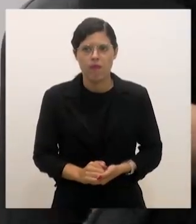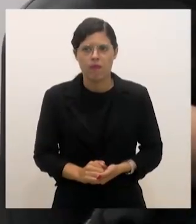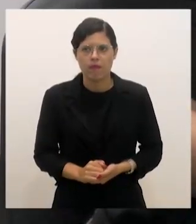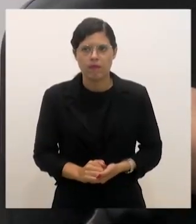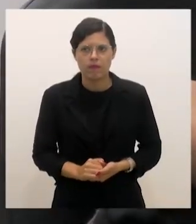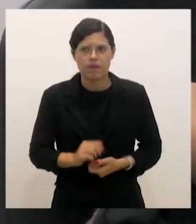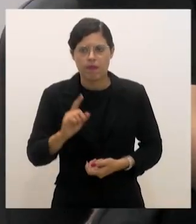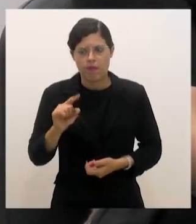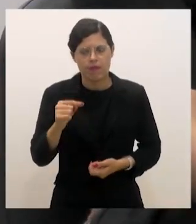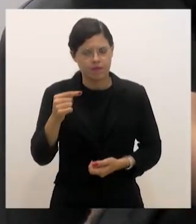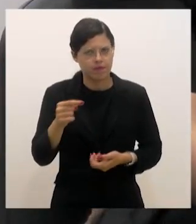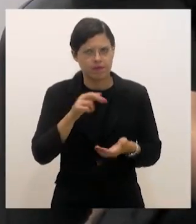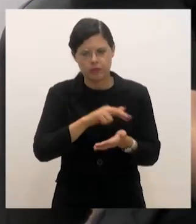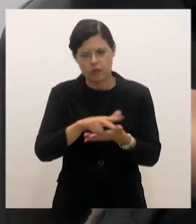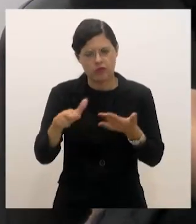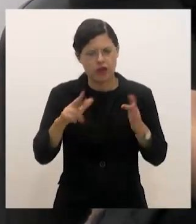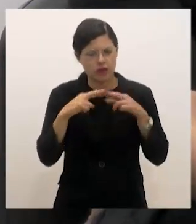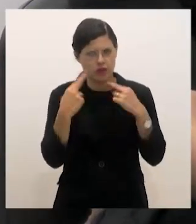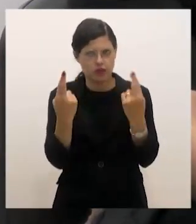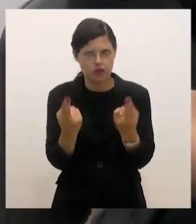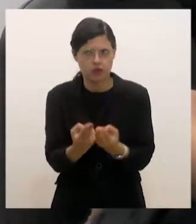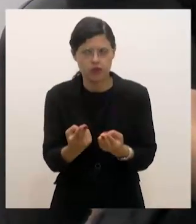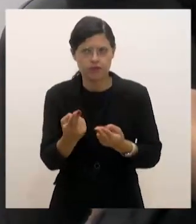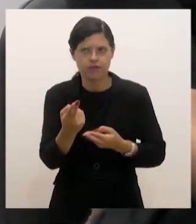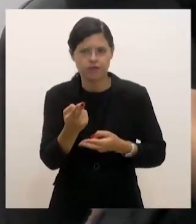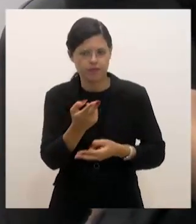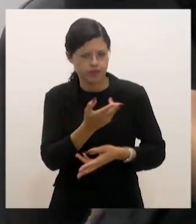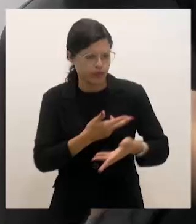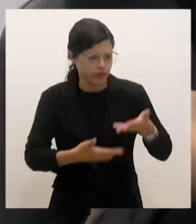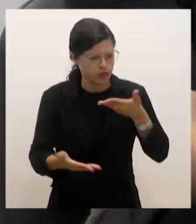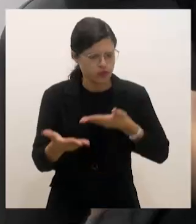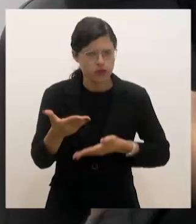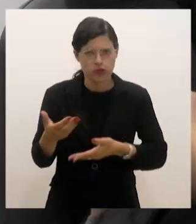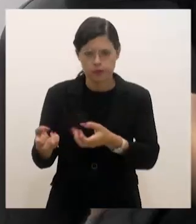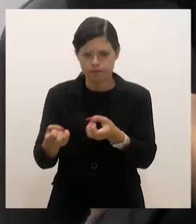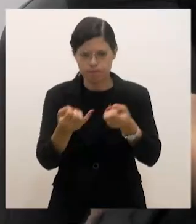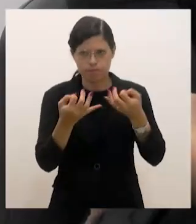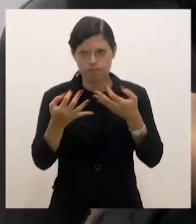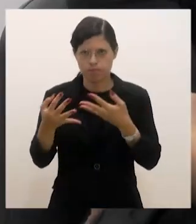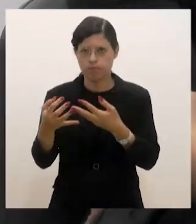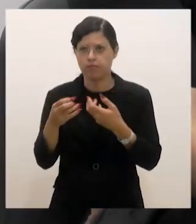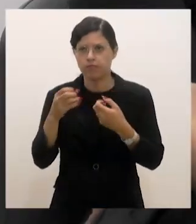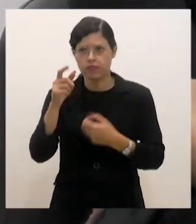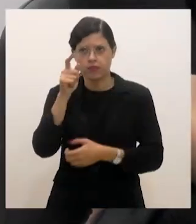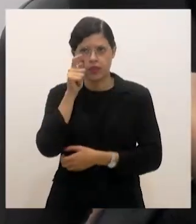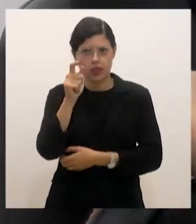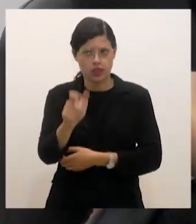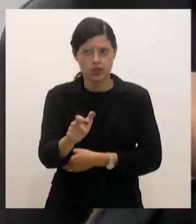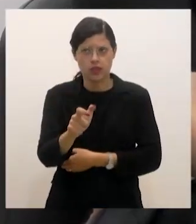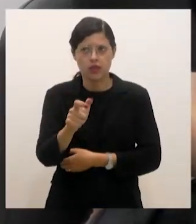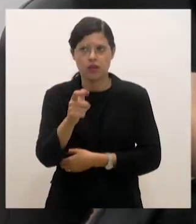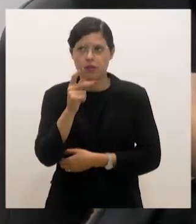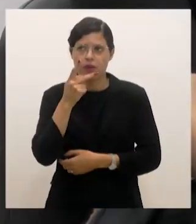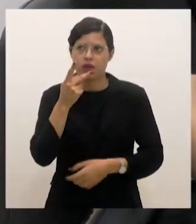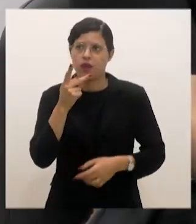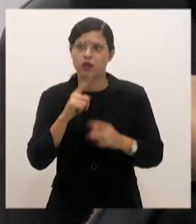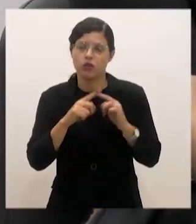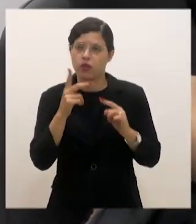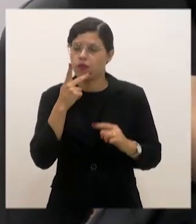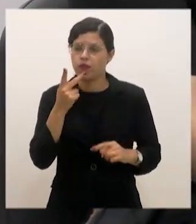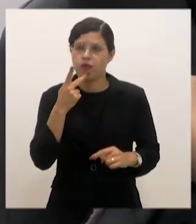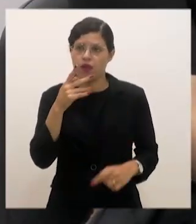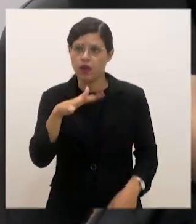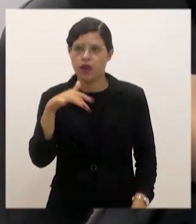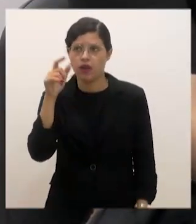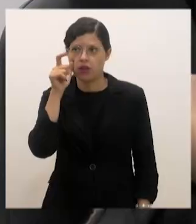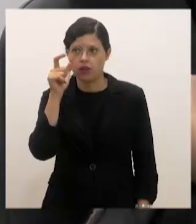após diversas tratativas e ouvidas todas as partes interessadas. Ele não cita que as partes